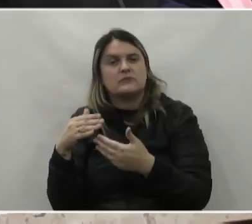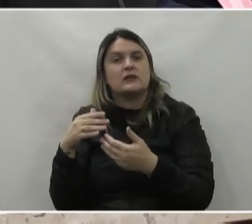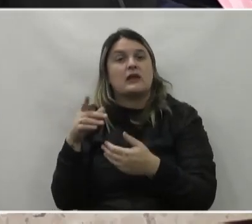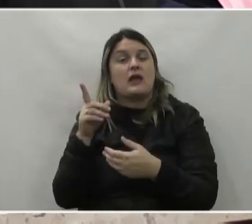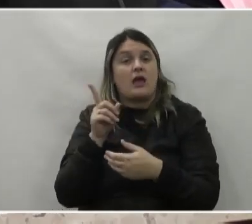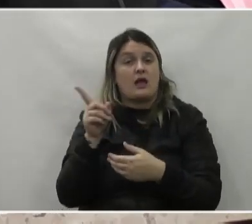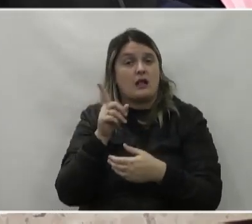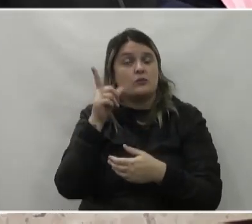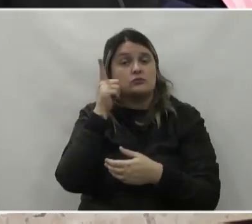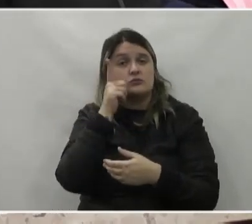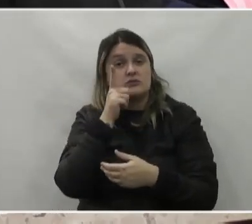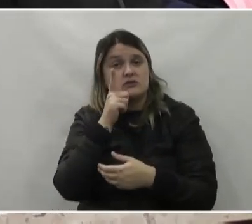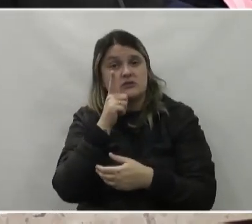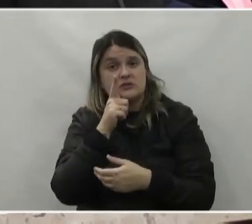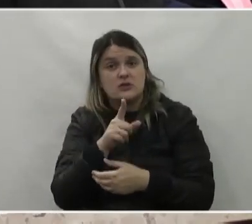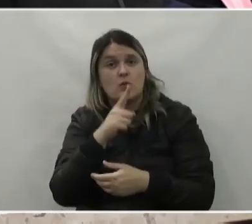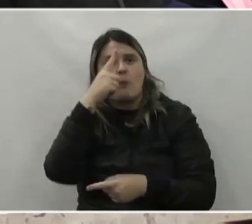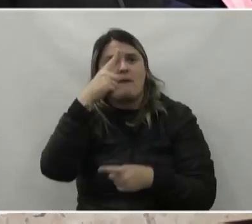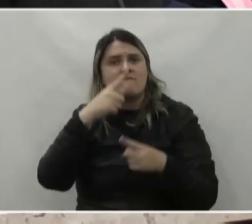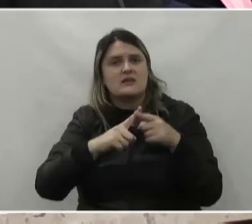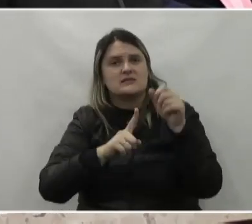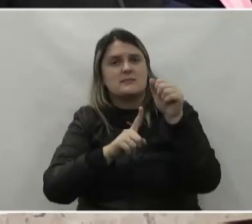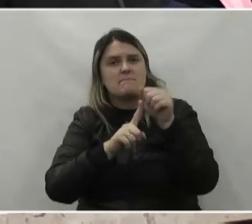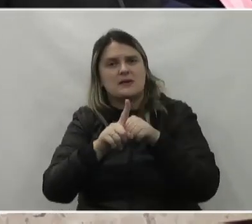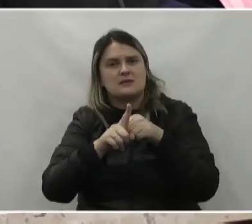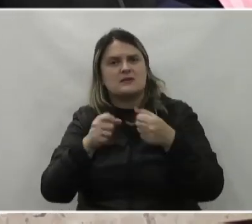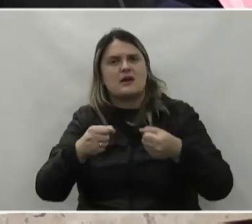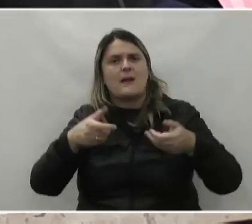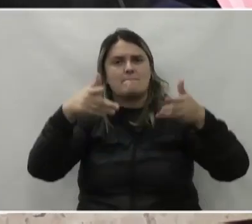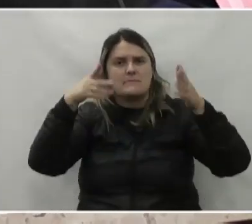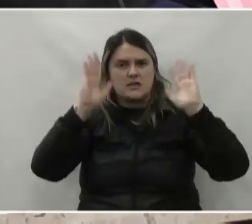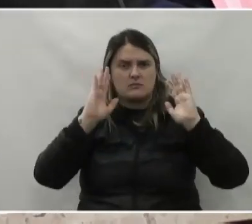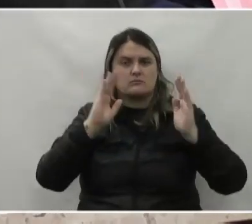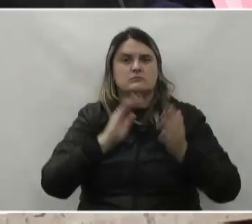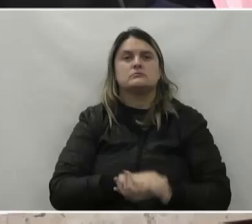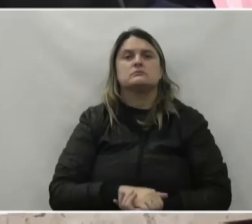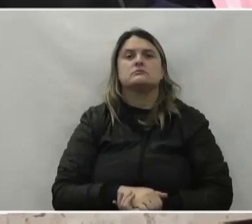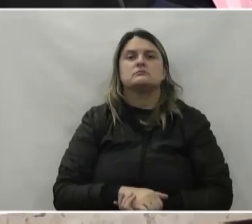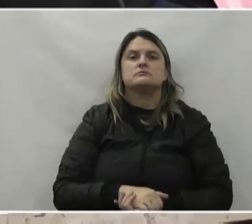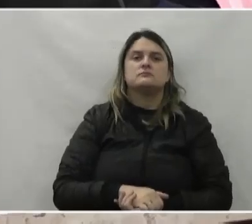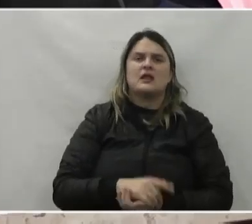conseguir colocar esse sistema, tem bairros que às vezes precisa mais de um dia,